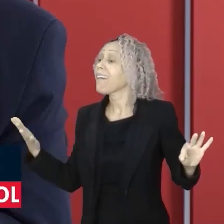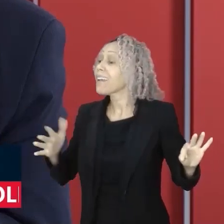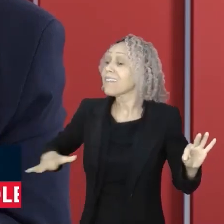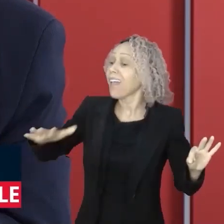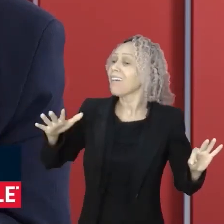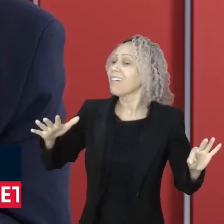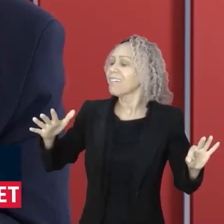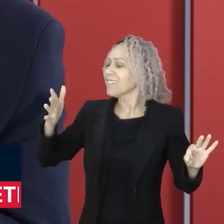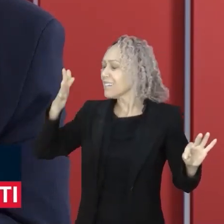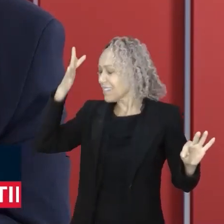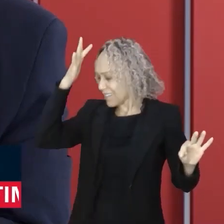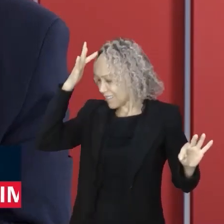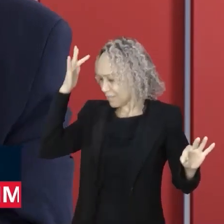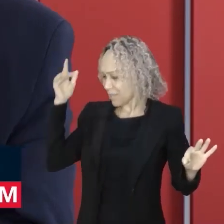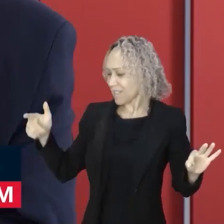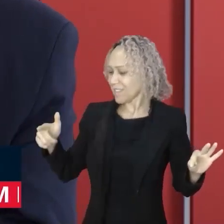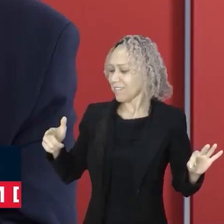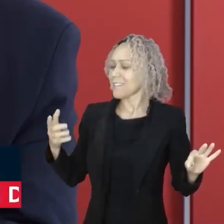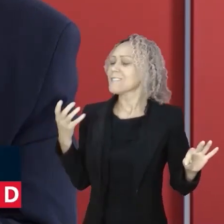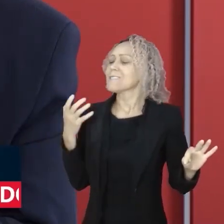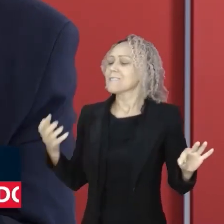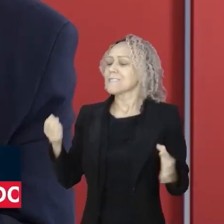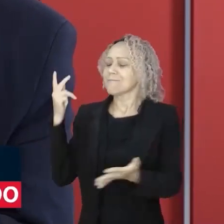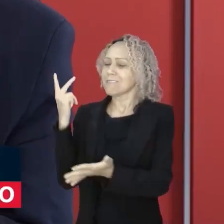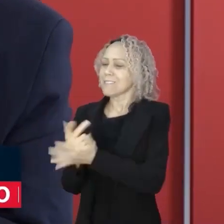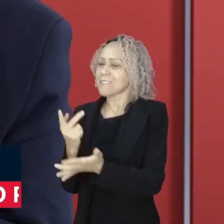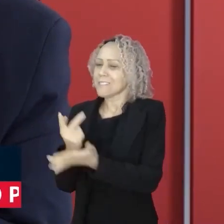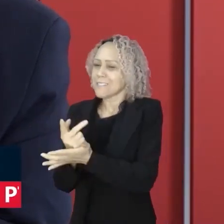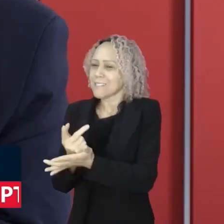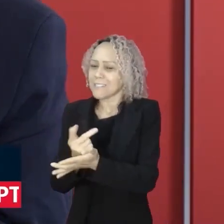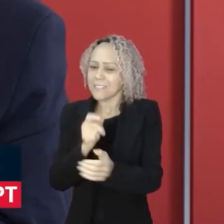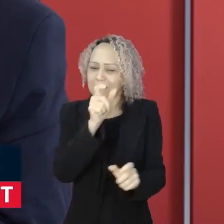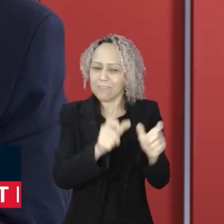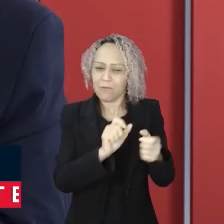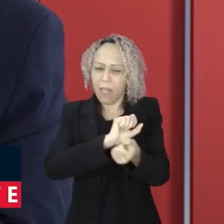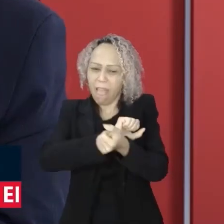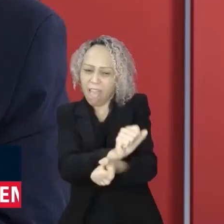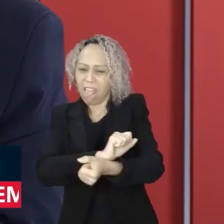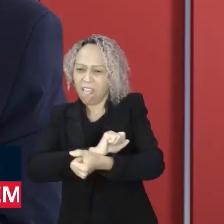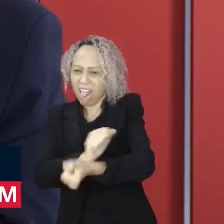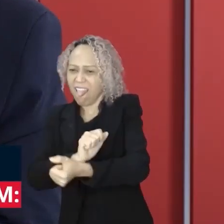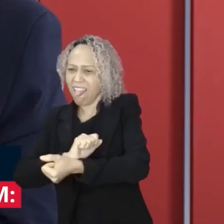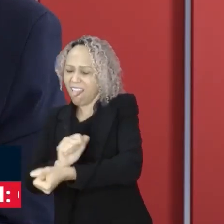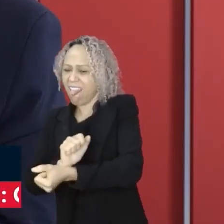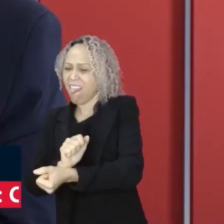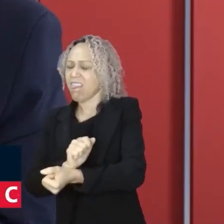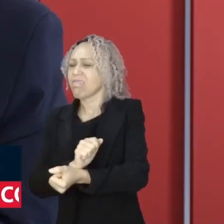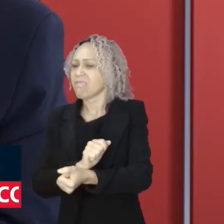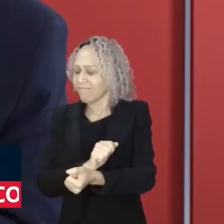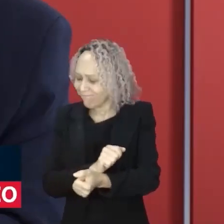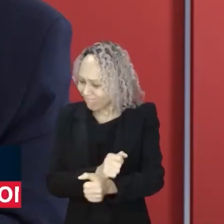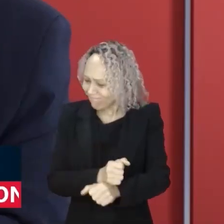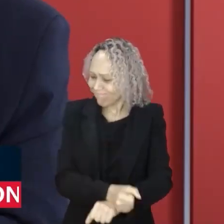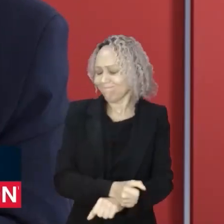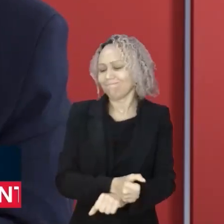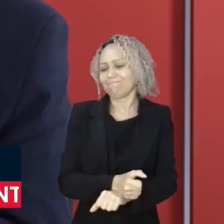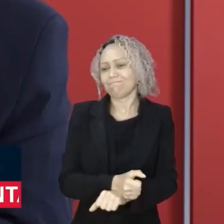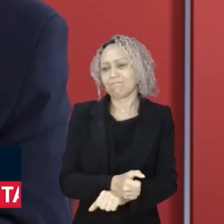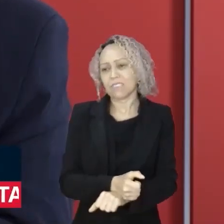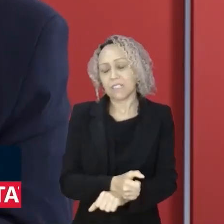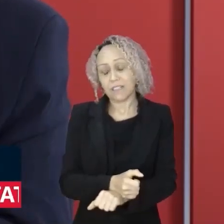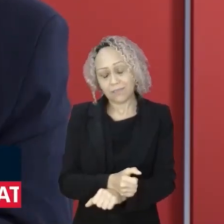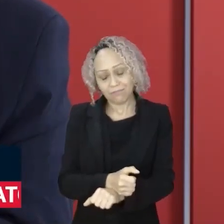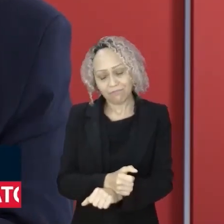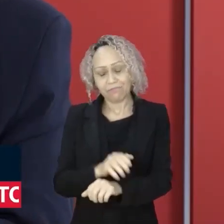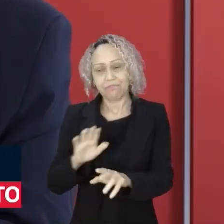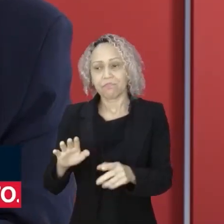podemos ter trabalho escravo. E aquele que quer meter motosserra e derrubar tudo que puder derrubar. Nós temos que controlar o meio